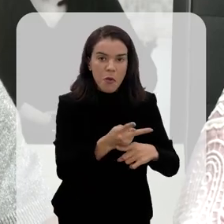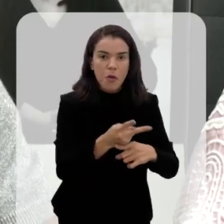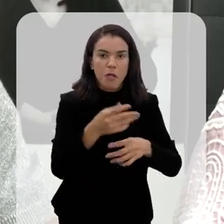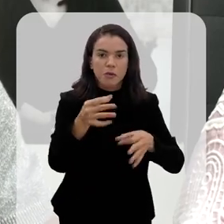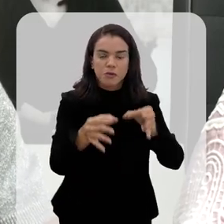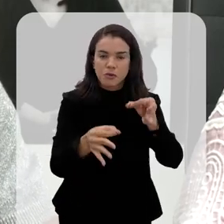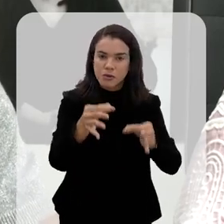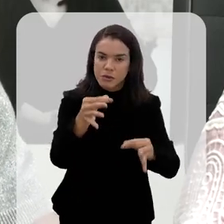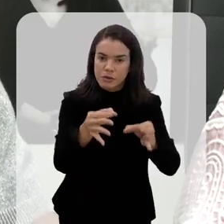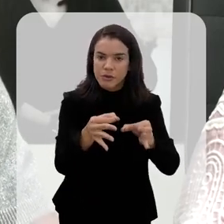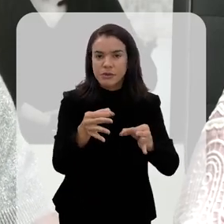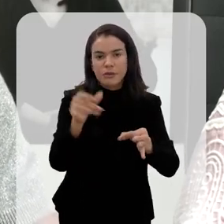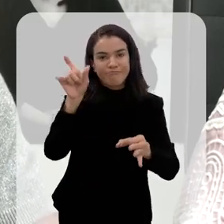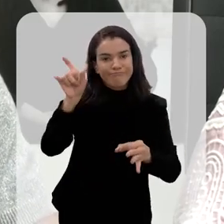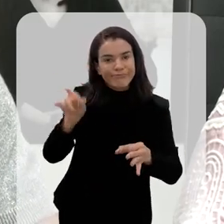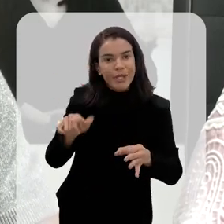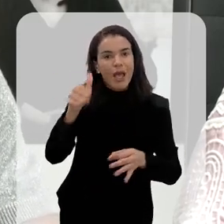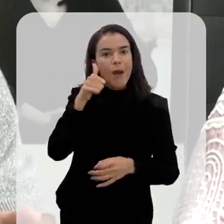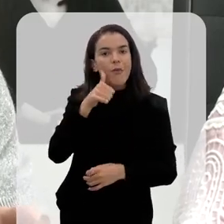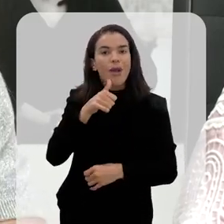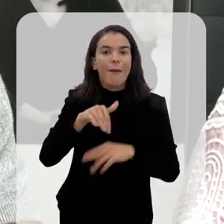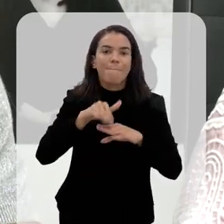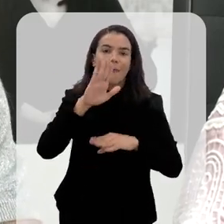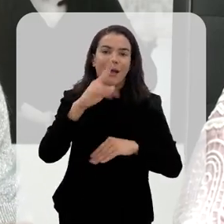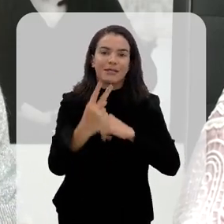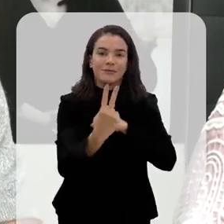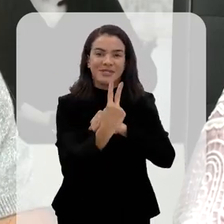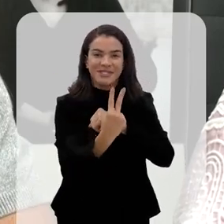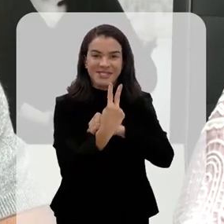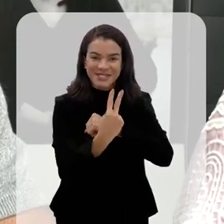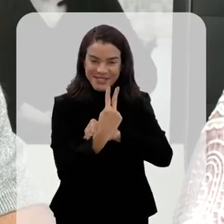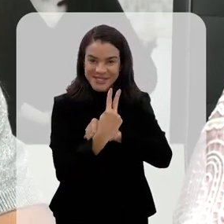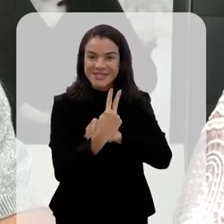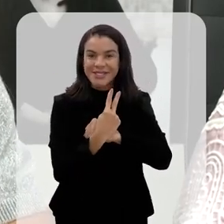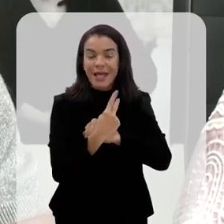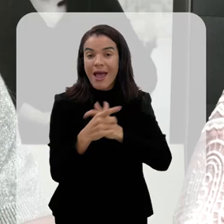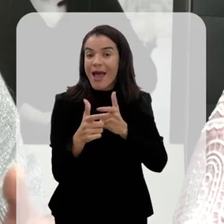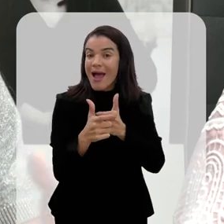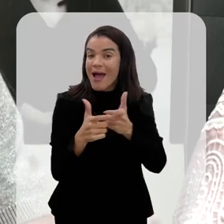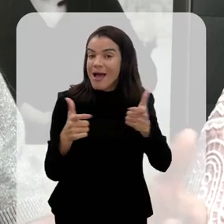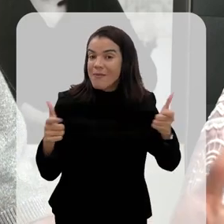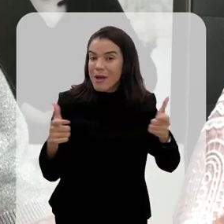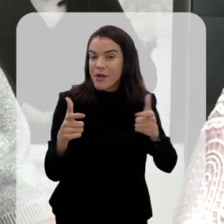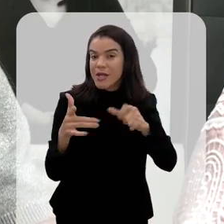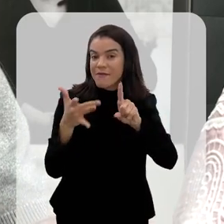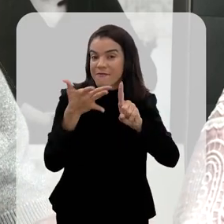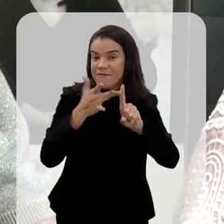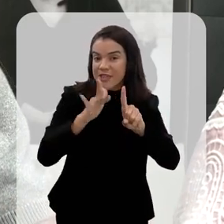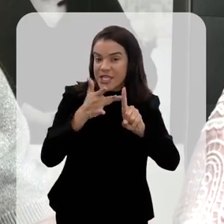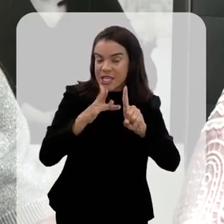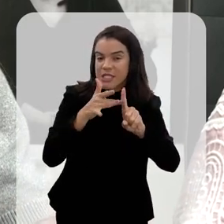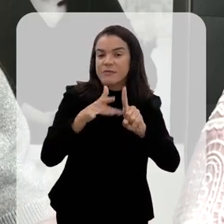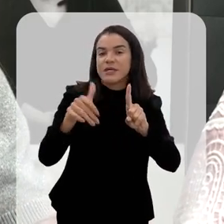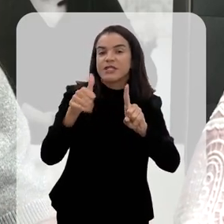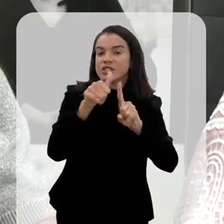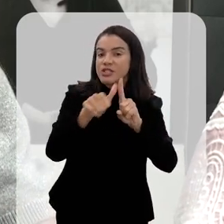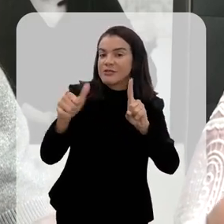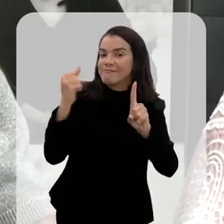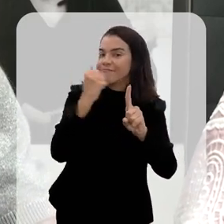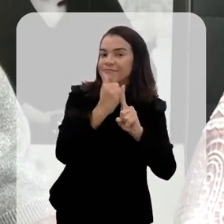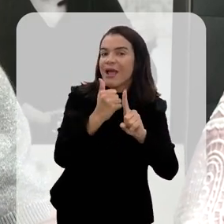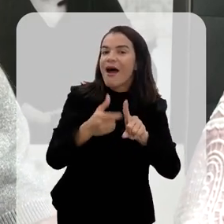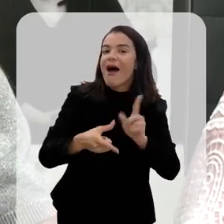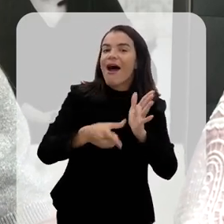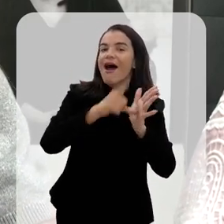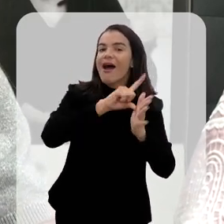ao judiciário, ela é mais protegida. Tanto que a maioria das vítimas de crime de feminicídio